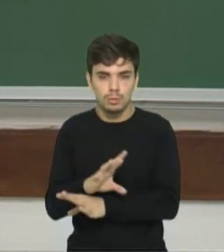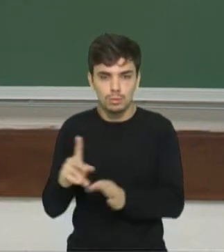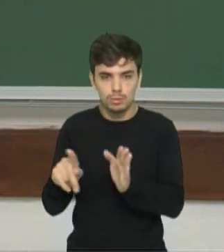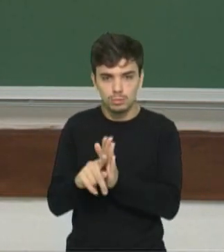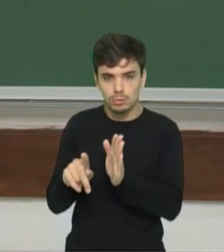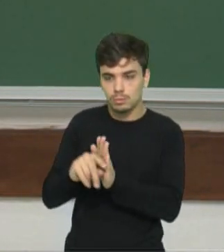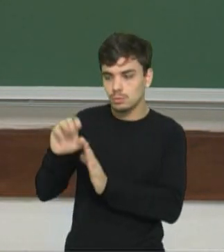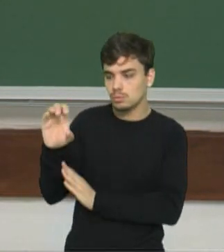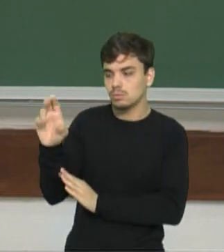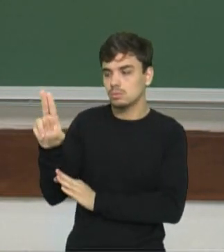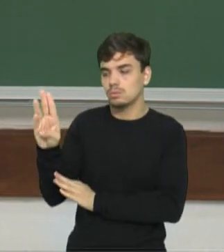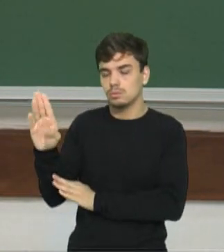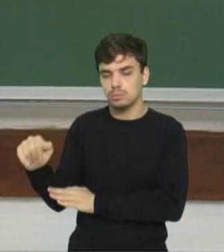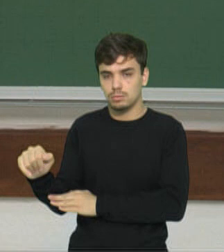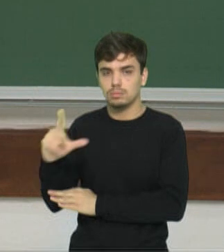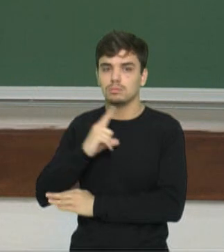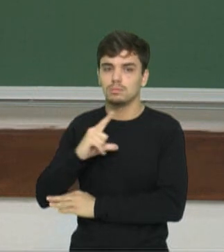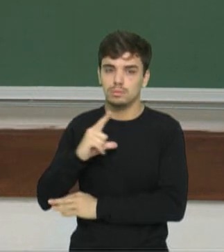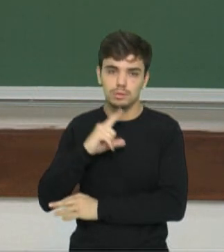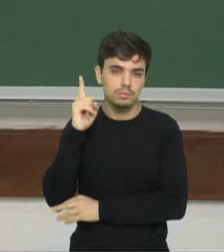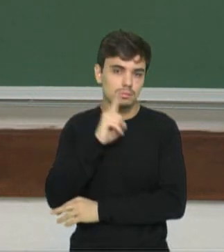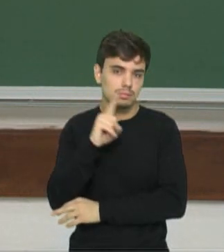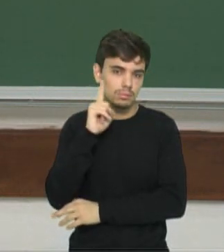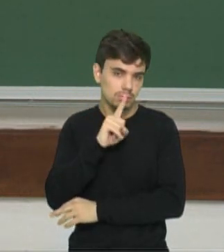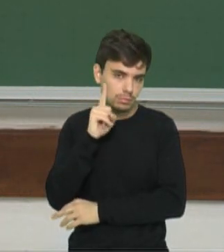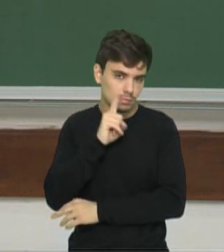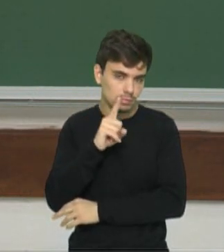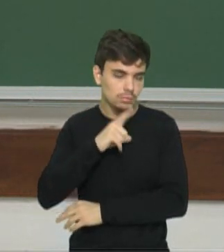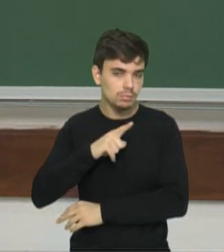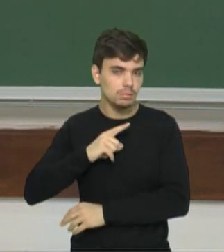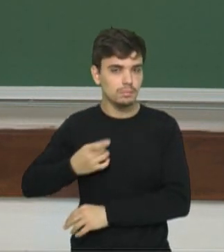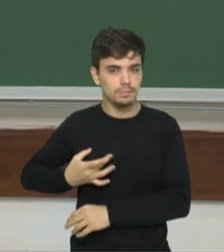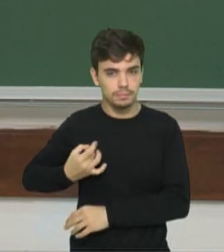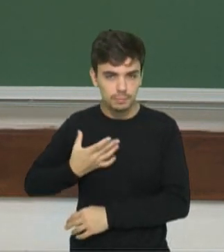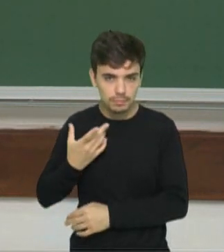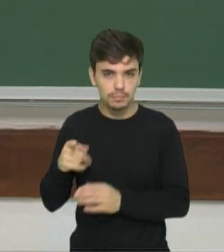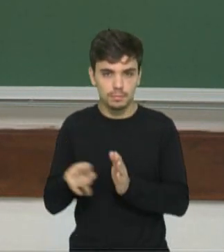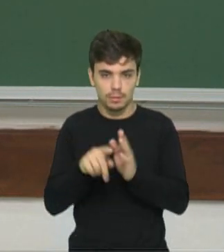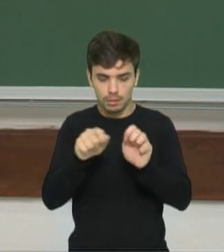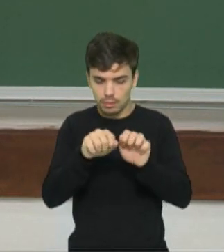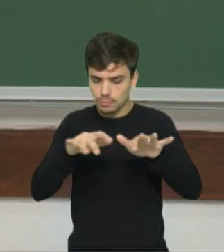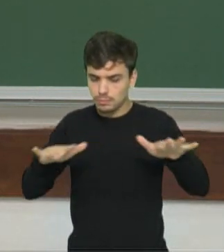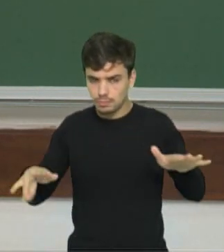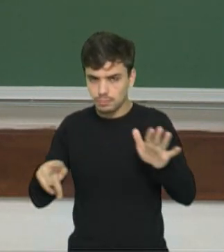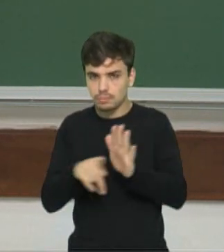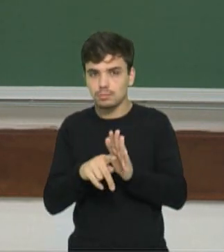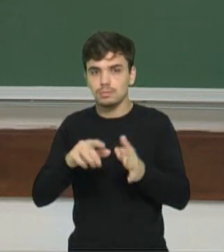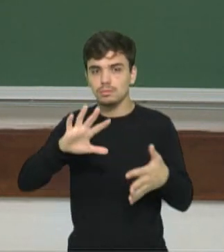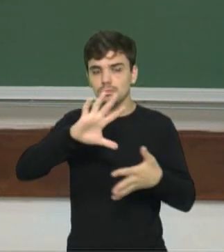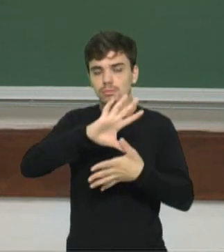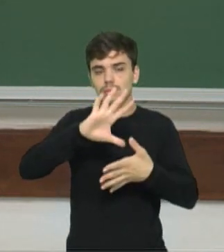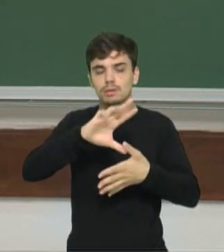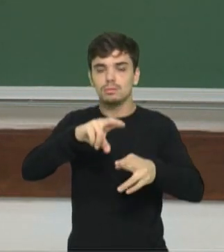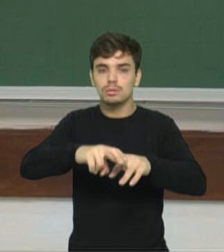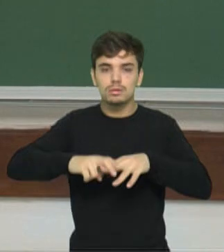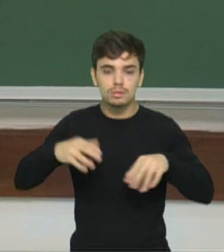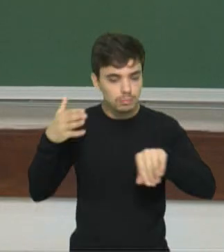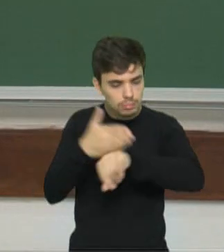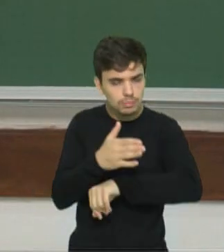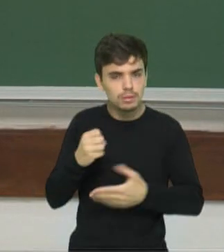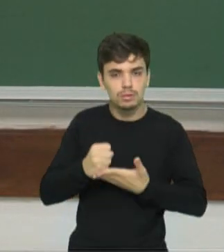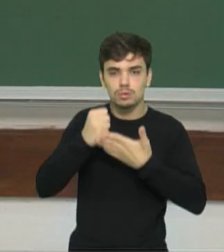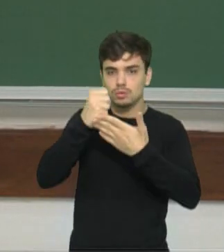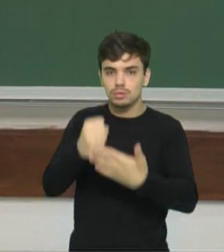Cuba, fez com que os Estados Unidos temessem a expansão do socialismo por toda a América. Então eles passam a apoiar, passam a intervir nesses